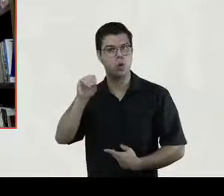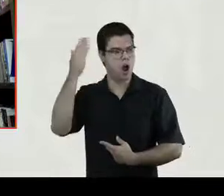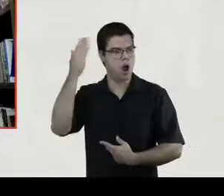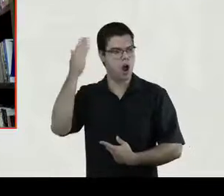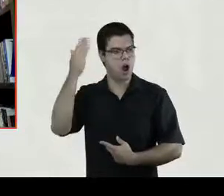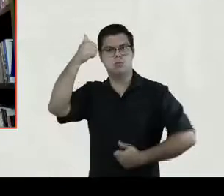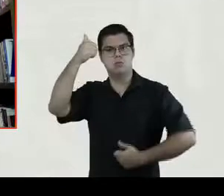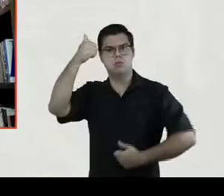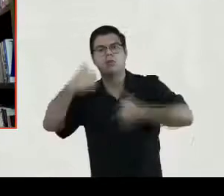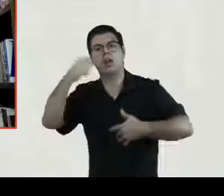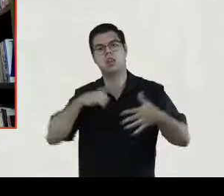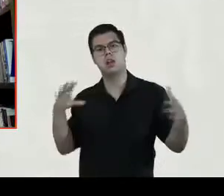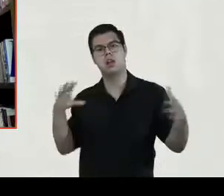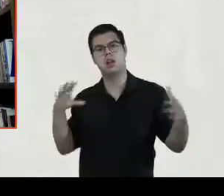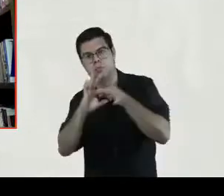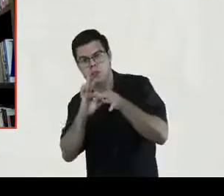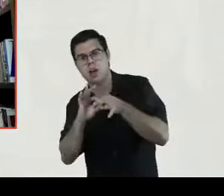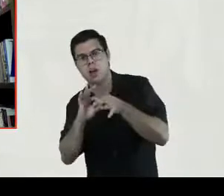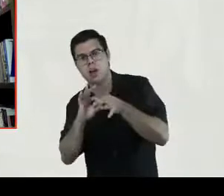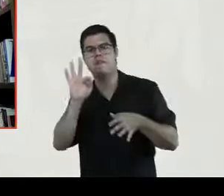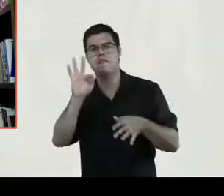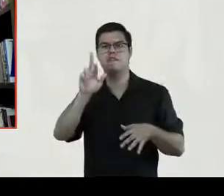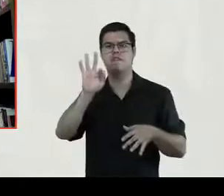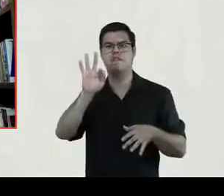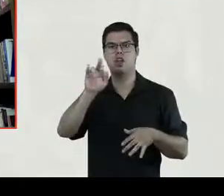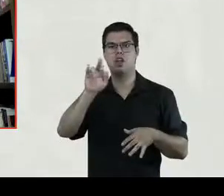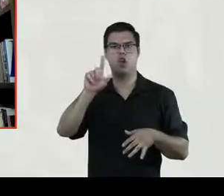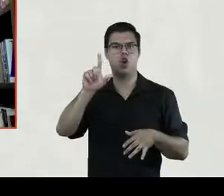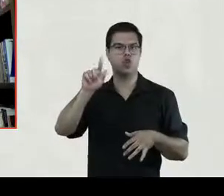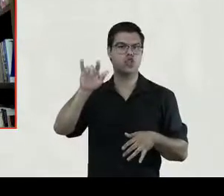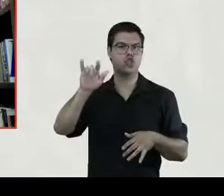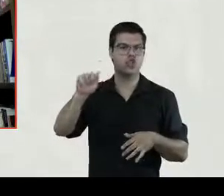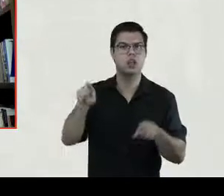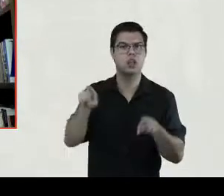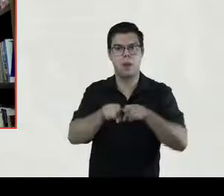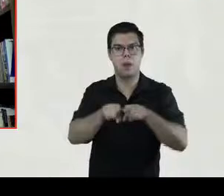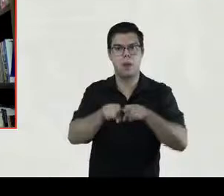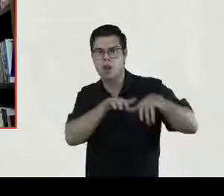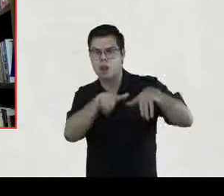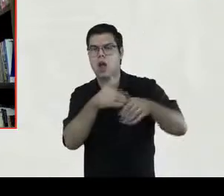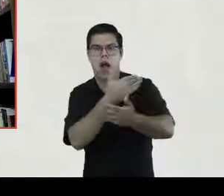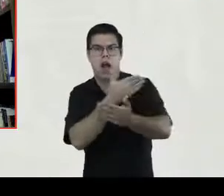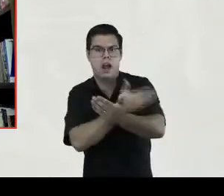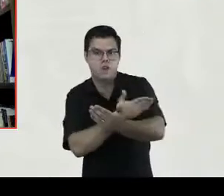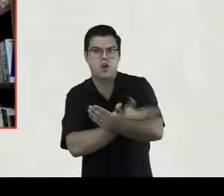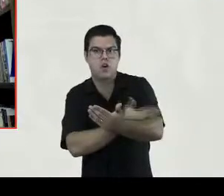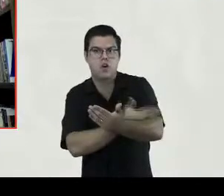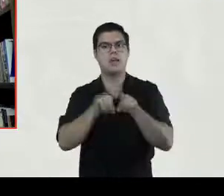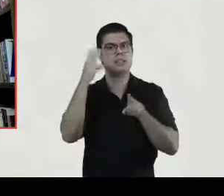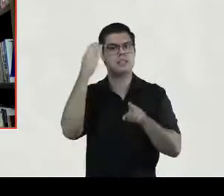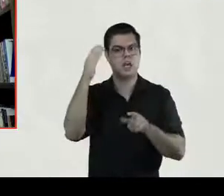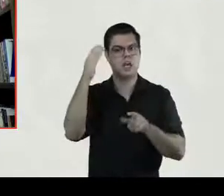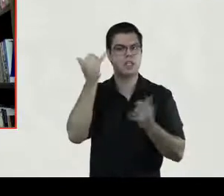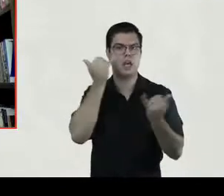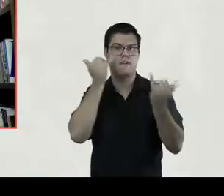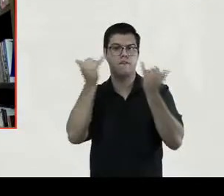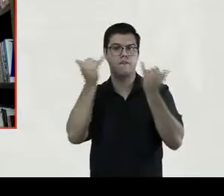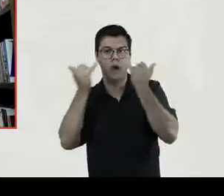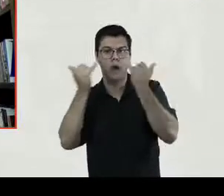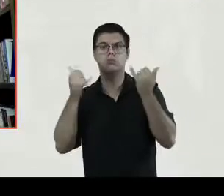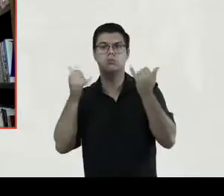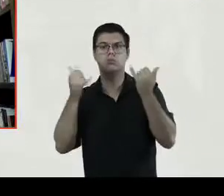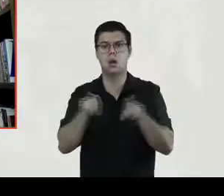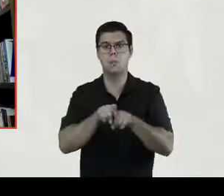né, contemplaria tanto a filologia, como a documentação, a arquivologia, a biblioteconomia, a ciência da informação, enfim, no